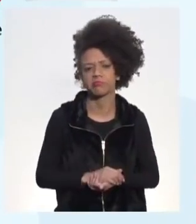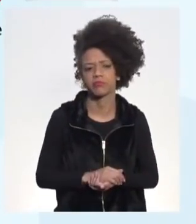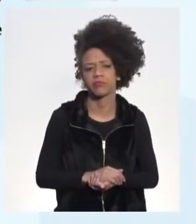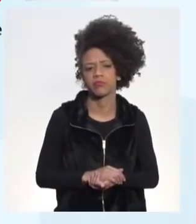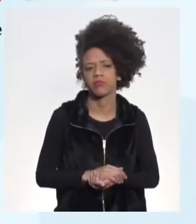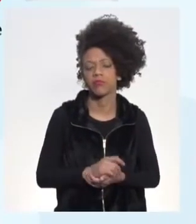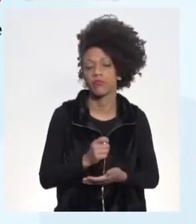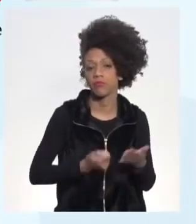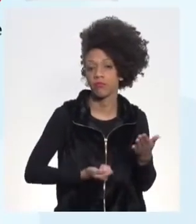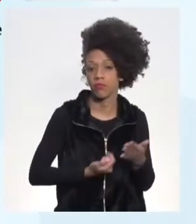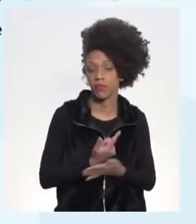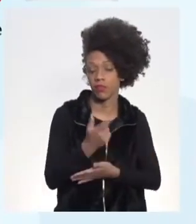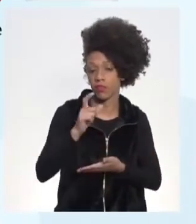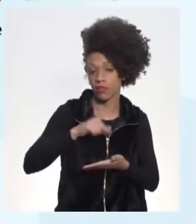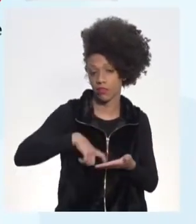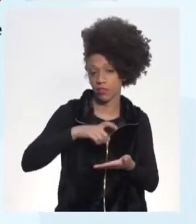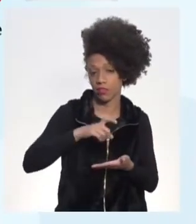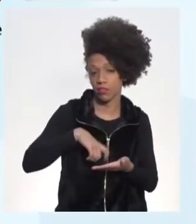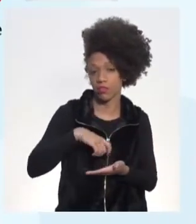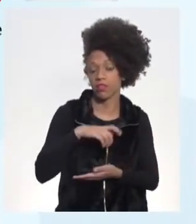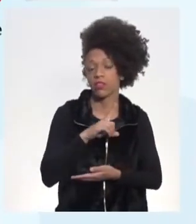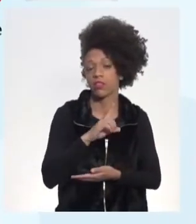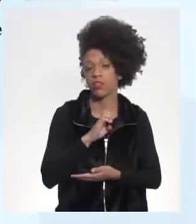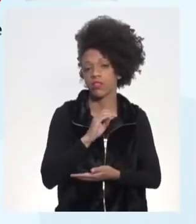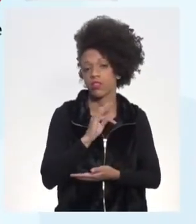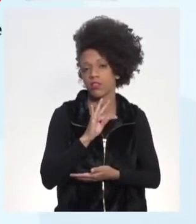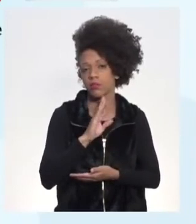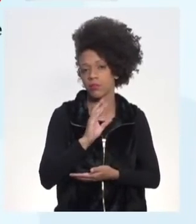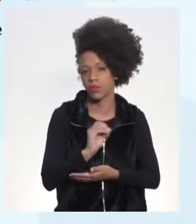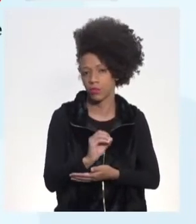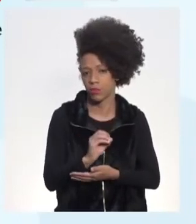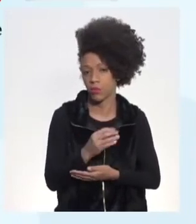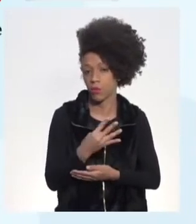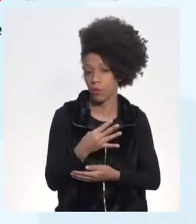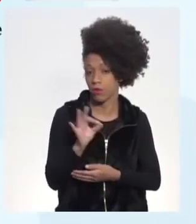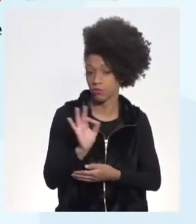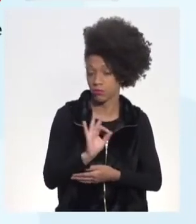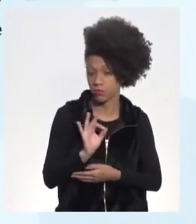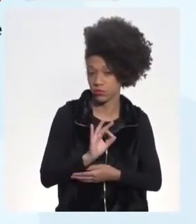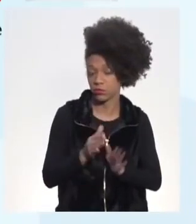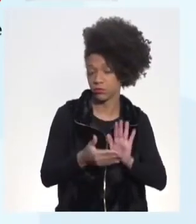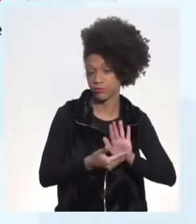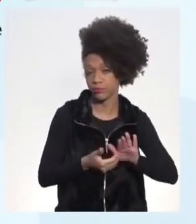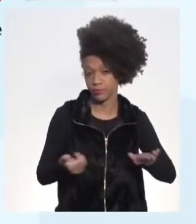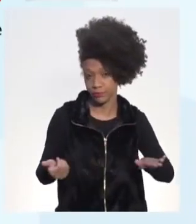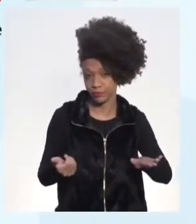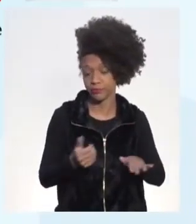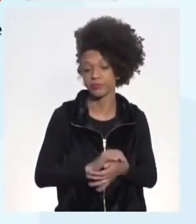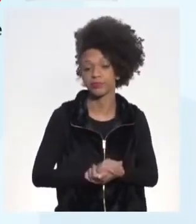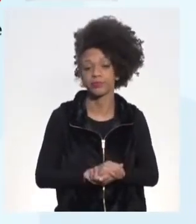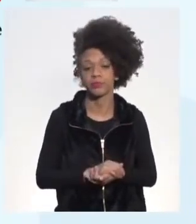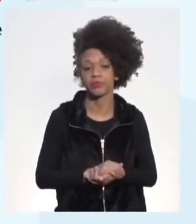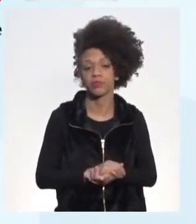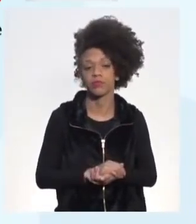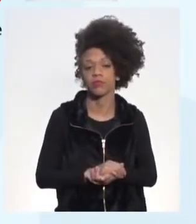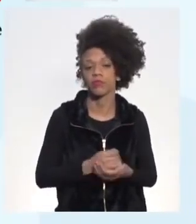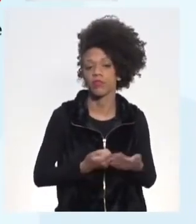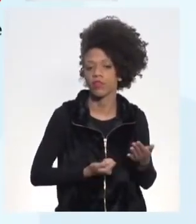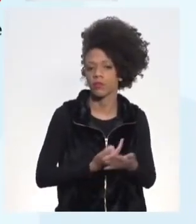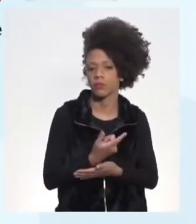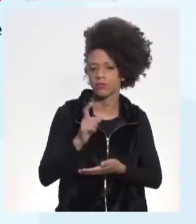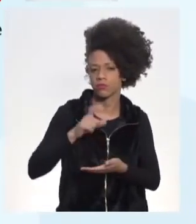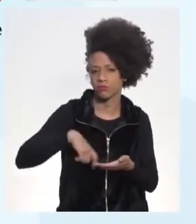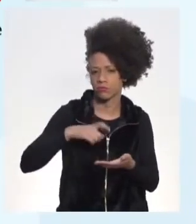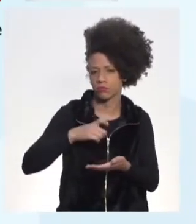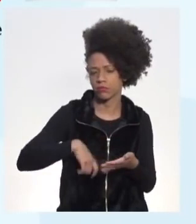Pagamento via cartão de débito com 4% de desconto. Pagamento em cartão de crédito em